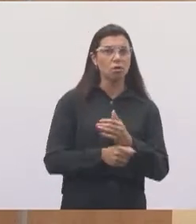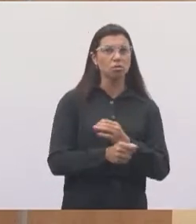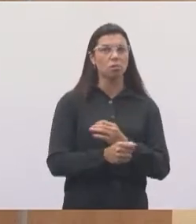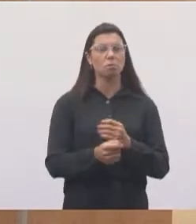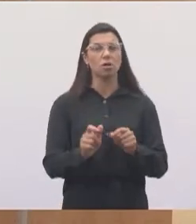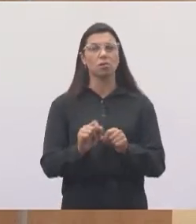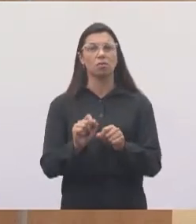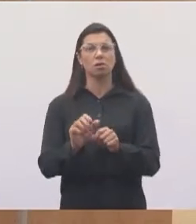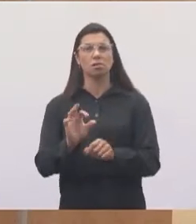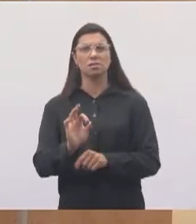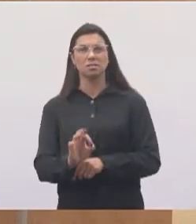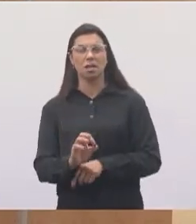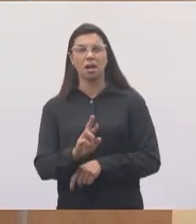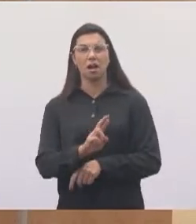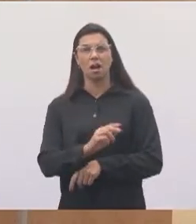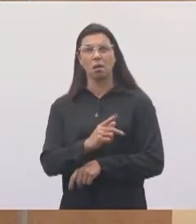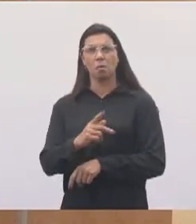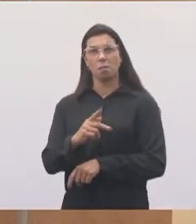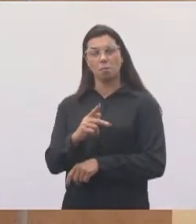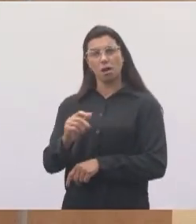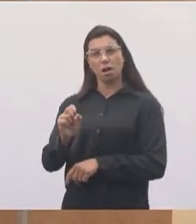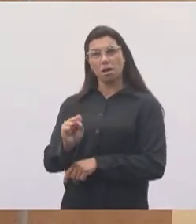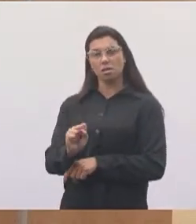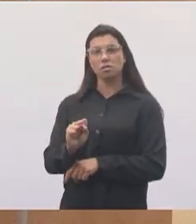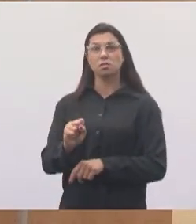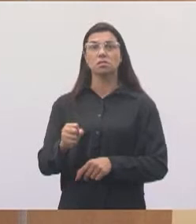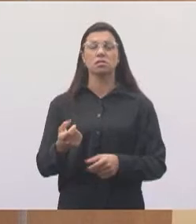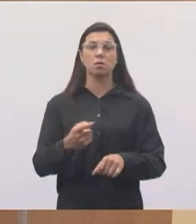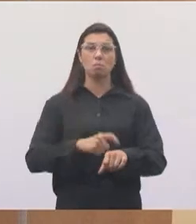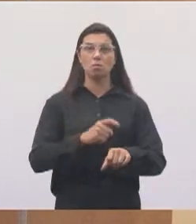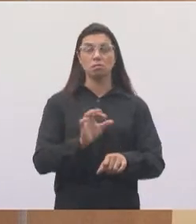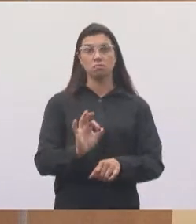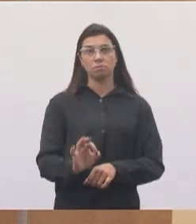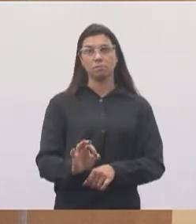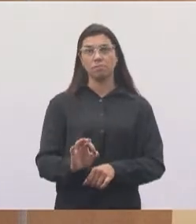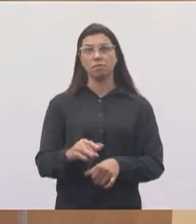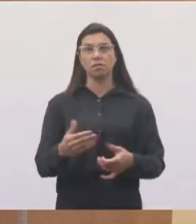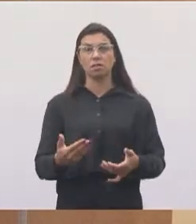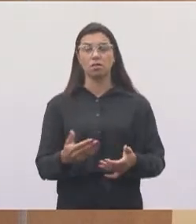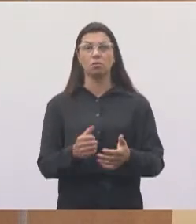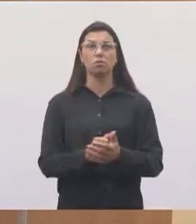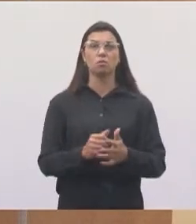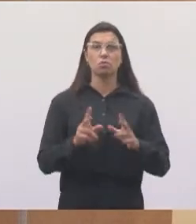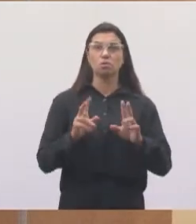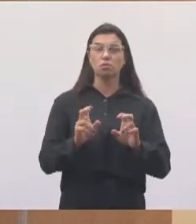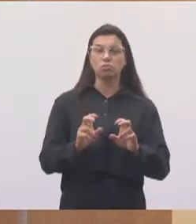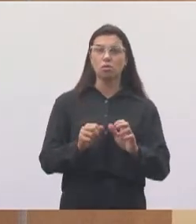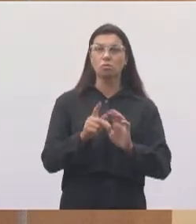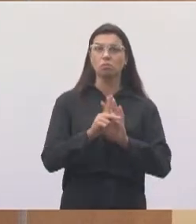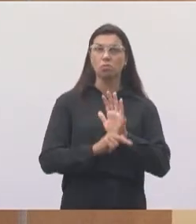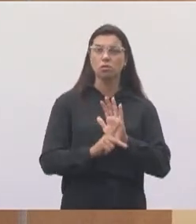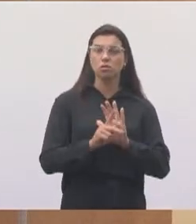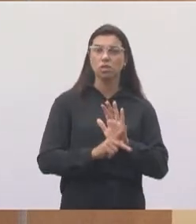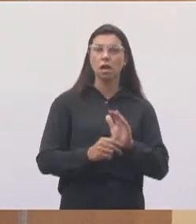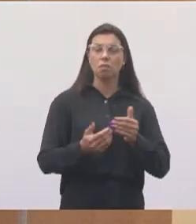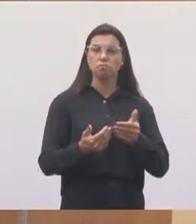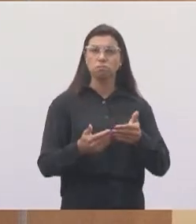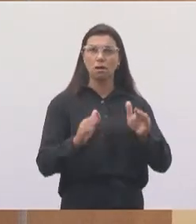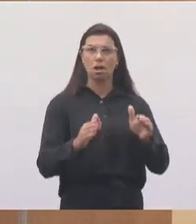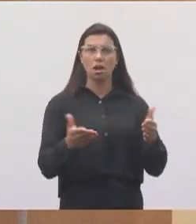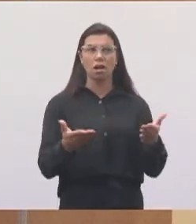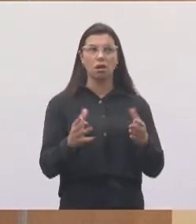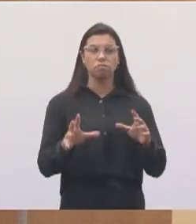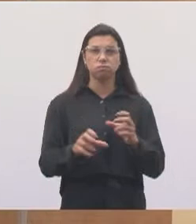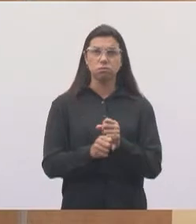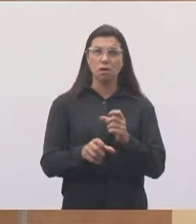do RPPS em determinado período. Tal mensuração é realizada a partir de